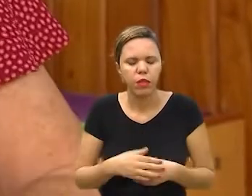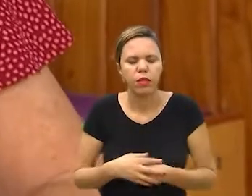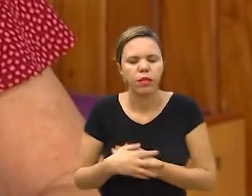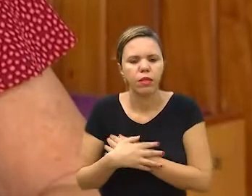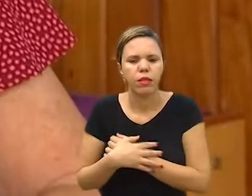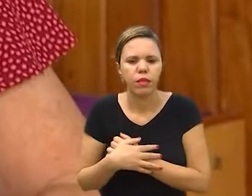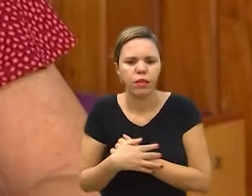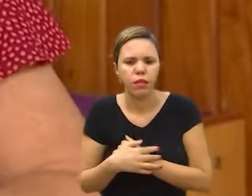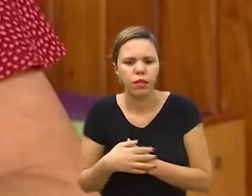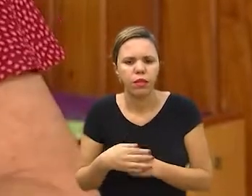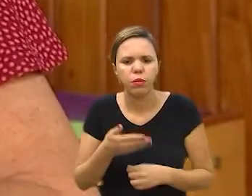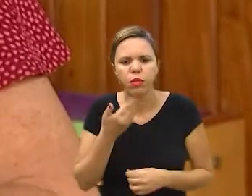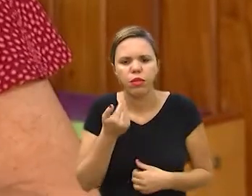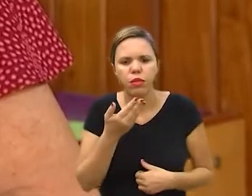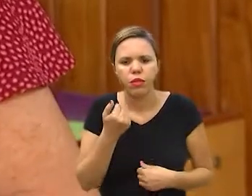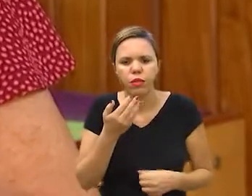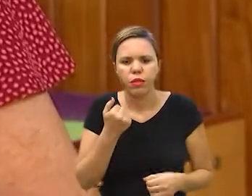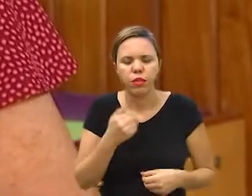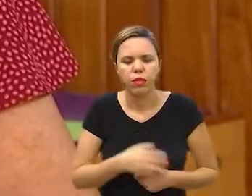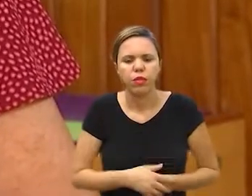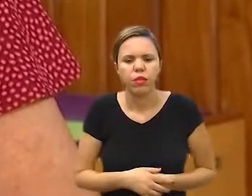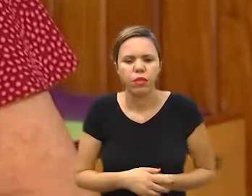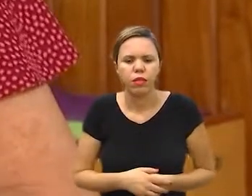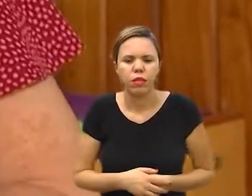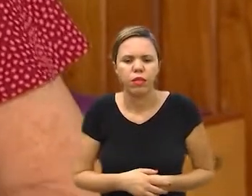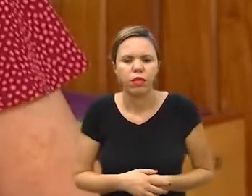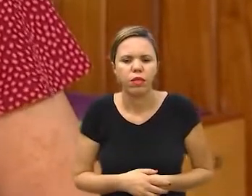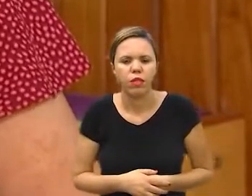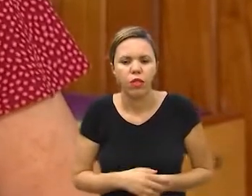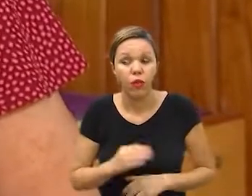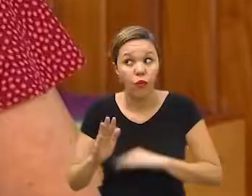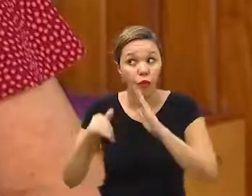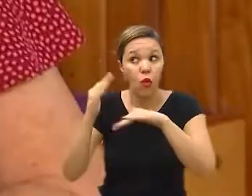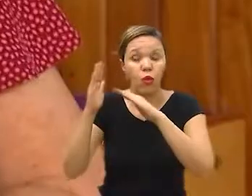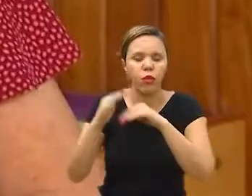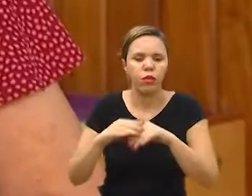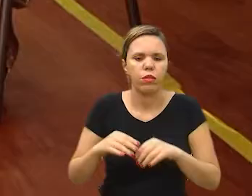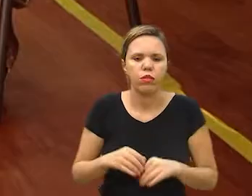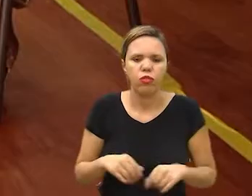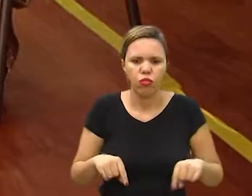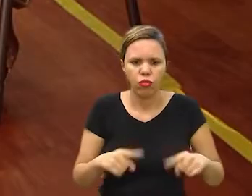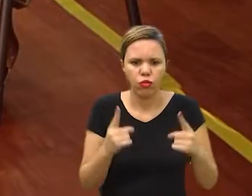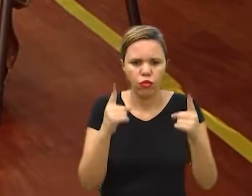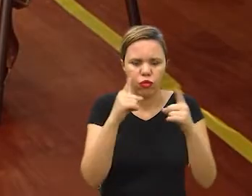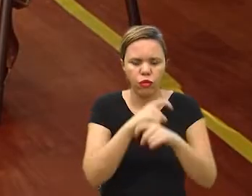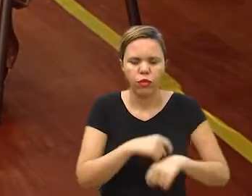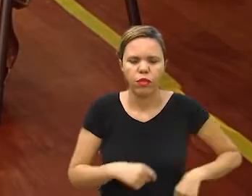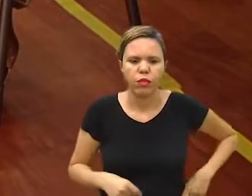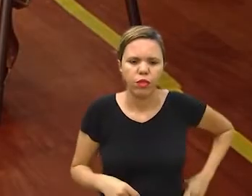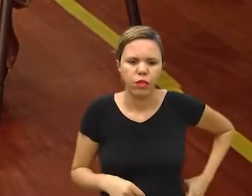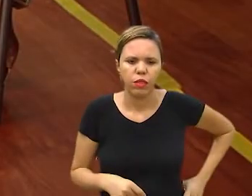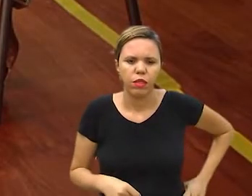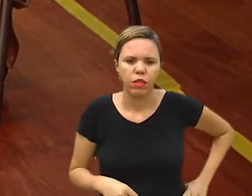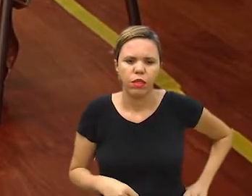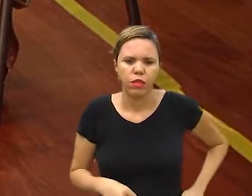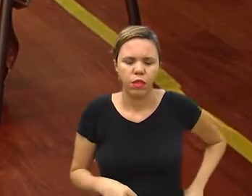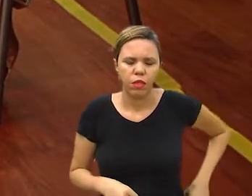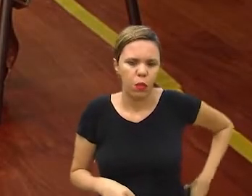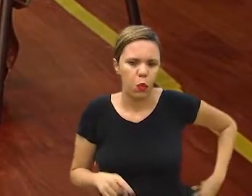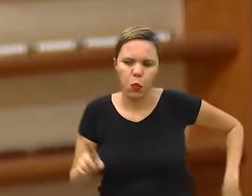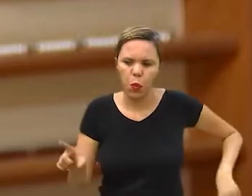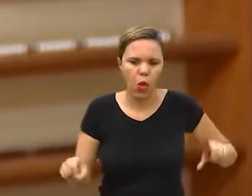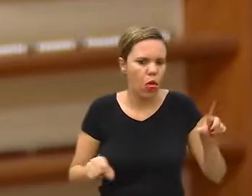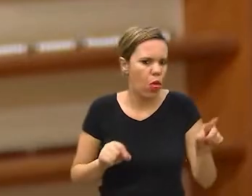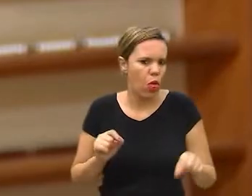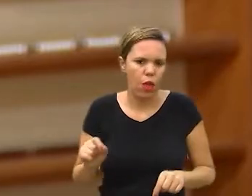do mais fácil ao mais evoluído, mais desafiante. Então não é assim, não é uma escolha